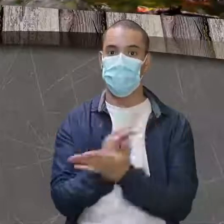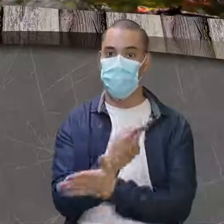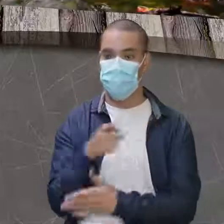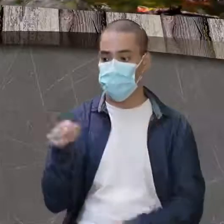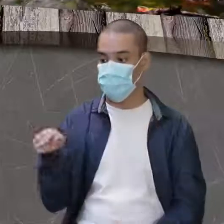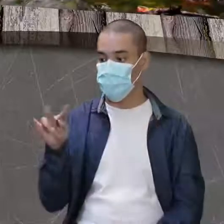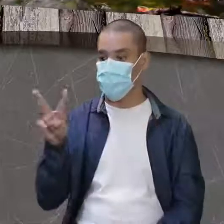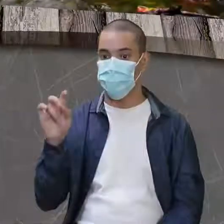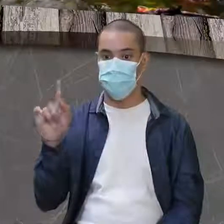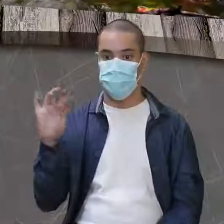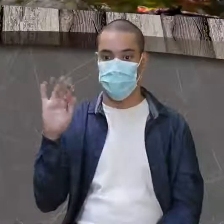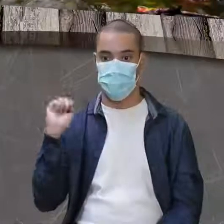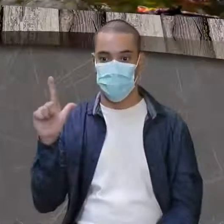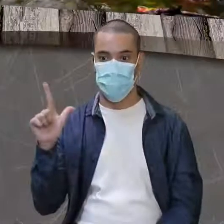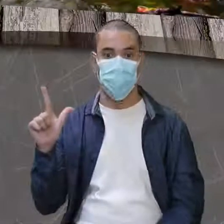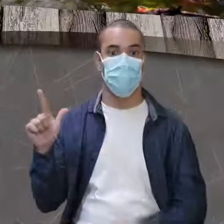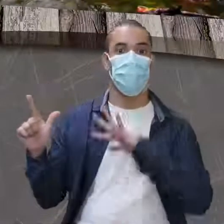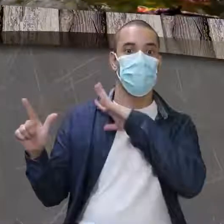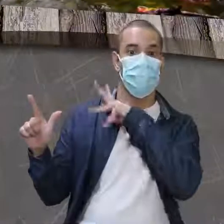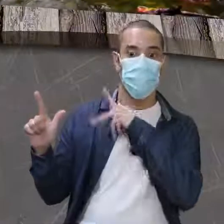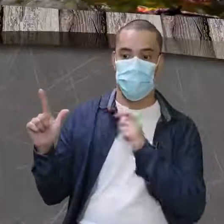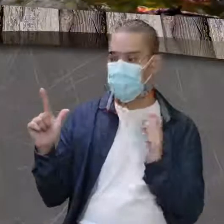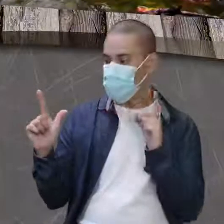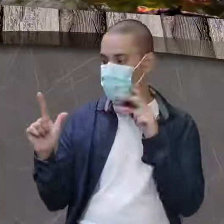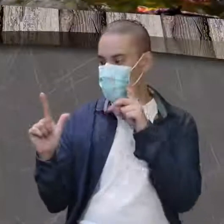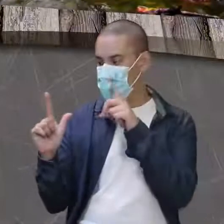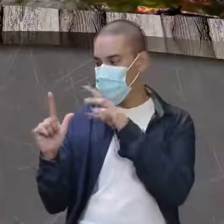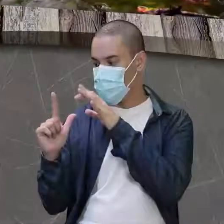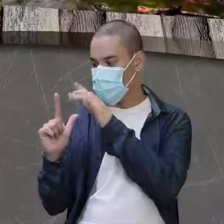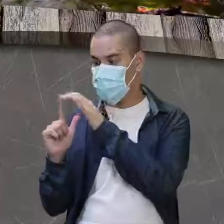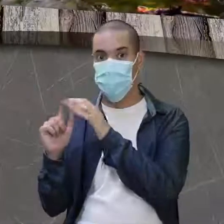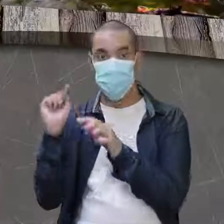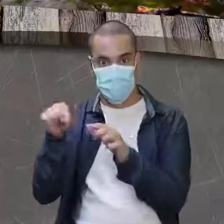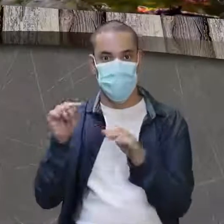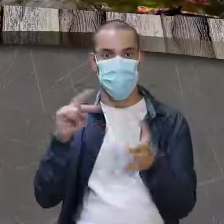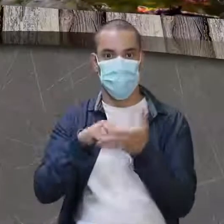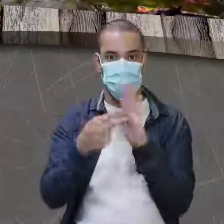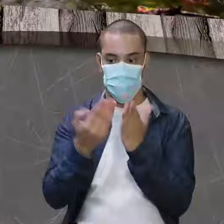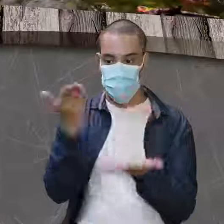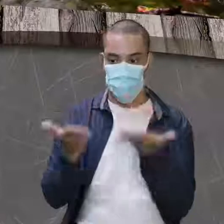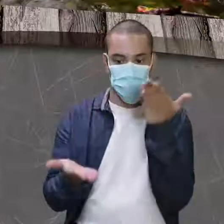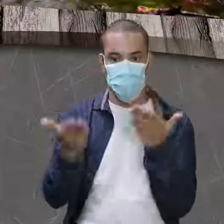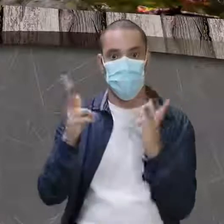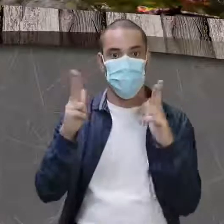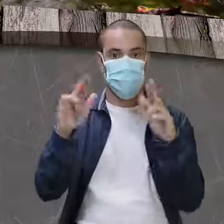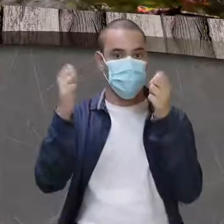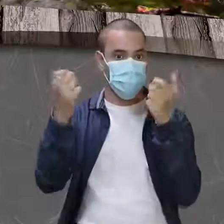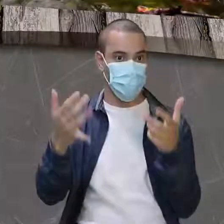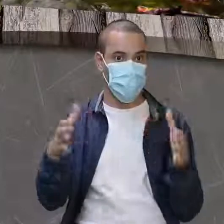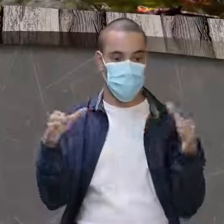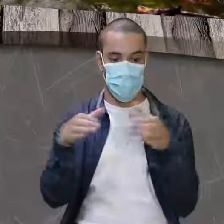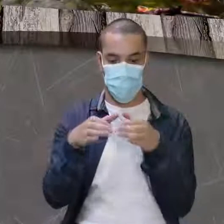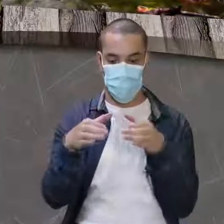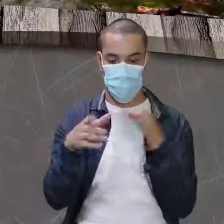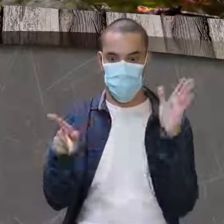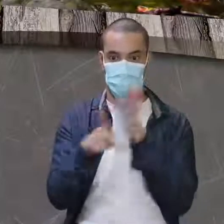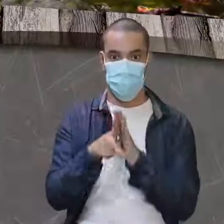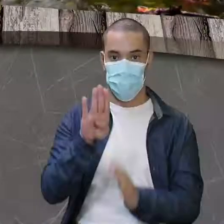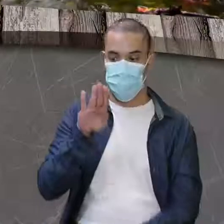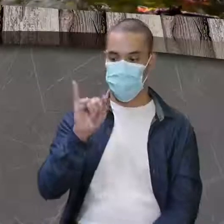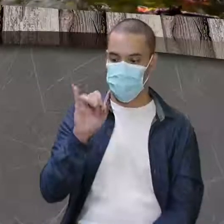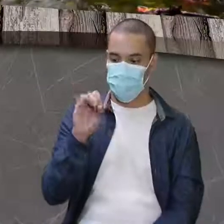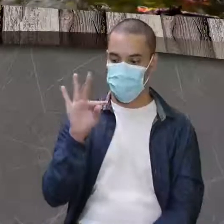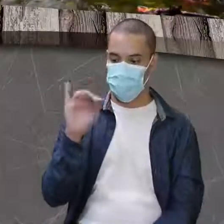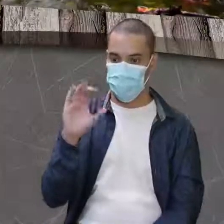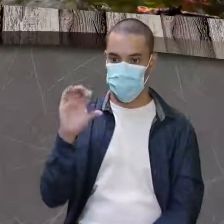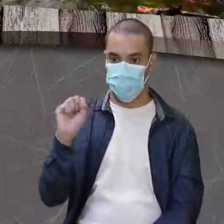existem. E isso é que dá o equilíbrio para o que a gente chama de grupo, né? Ou de elementos bióticos presentes